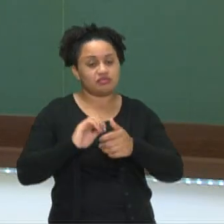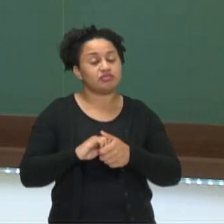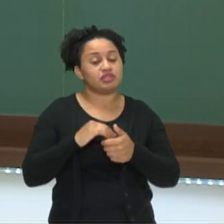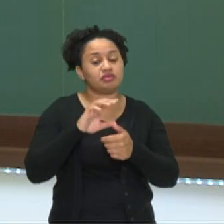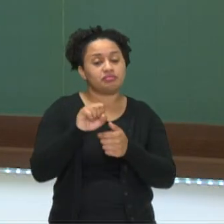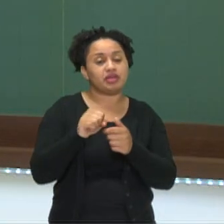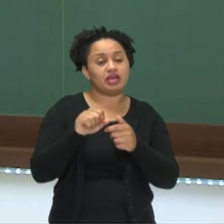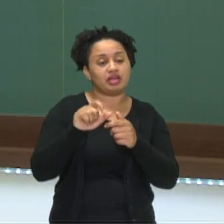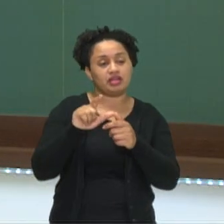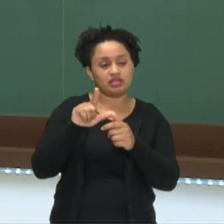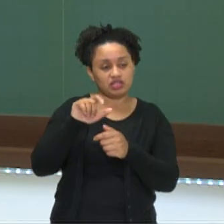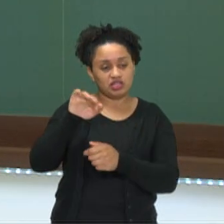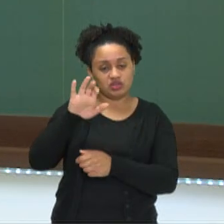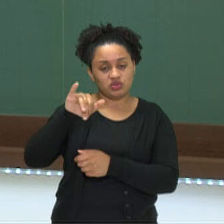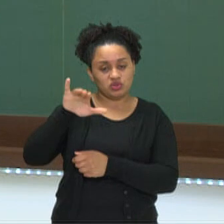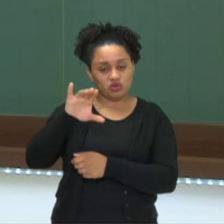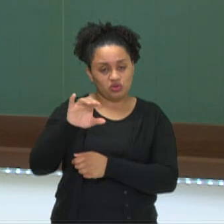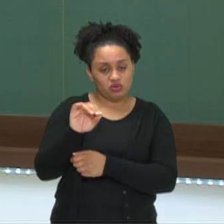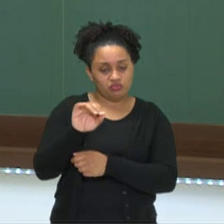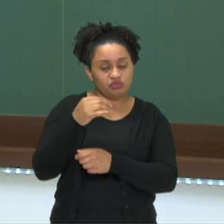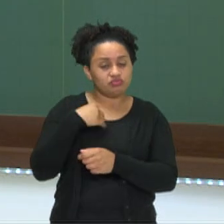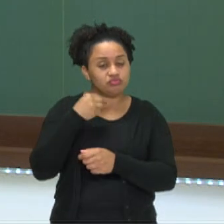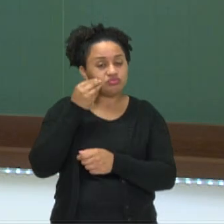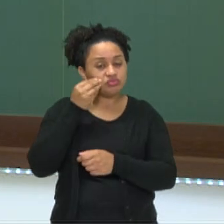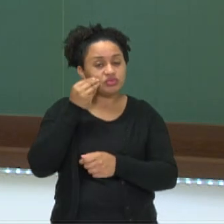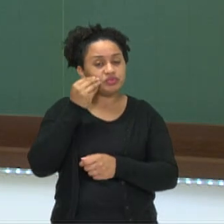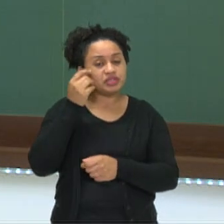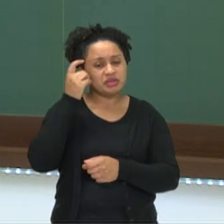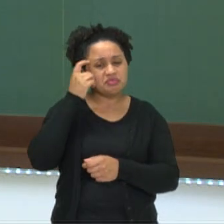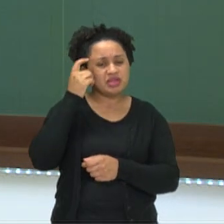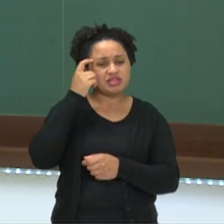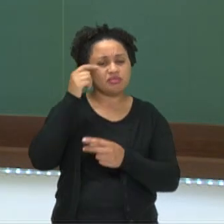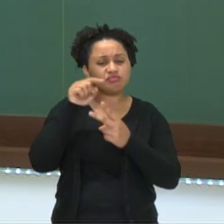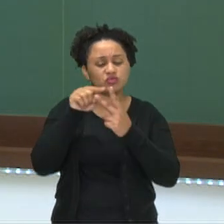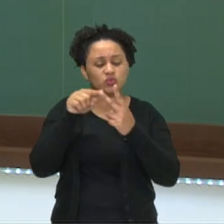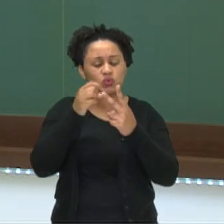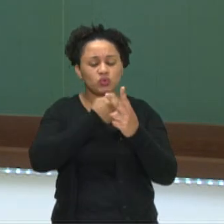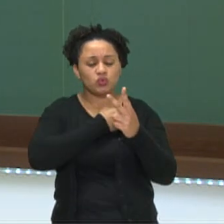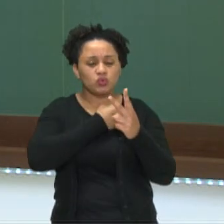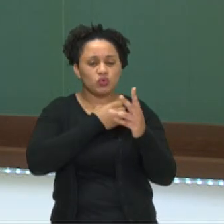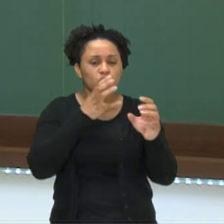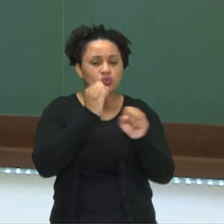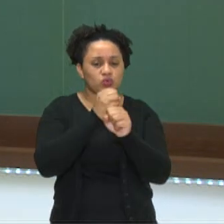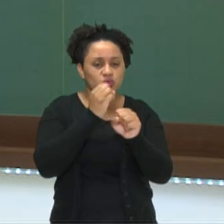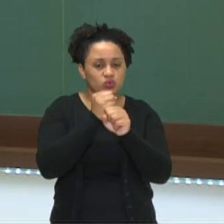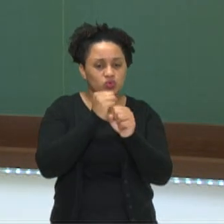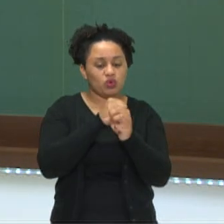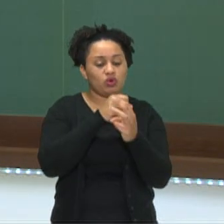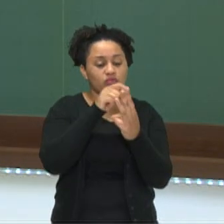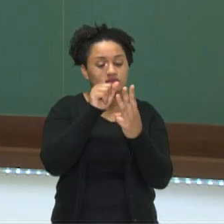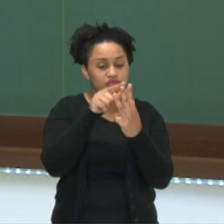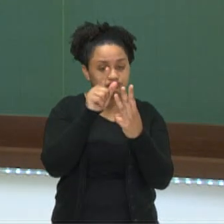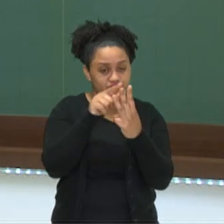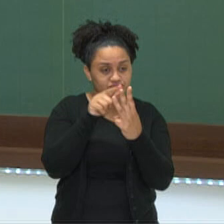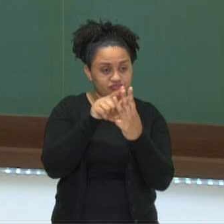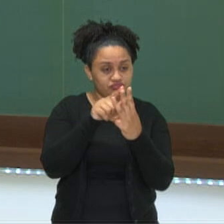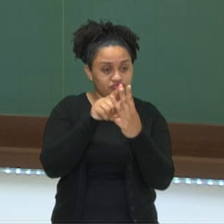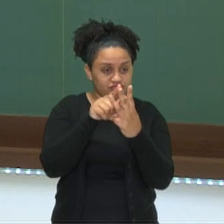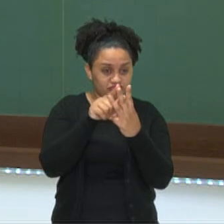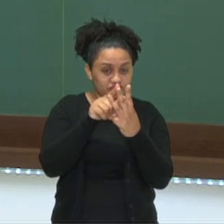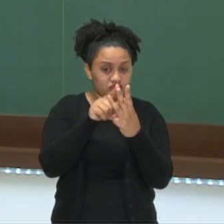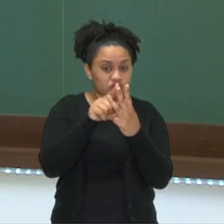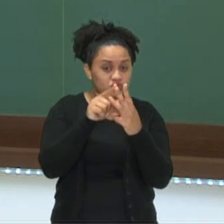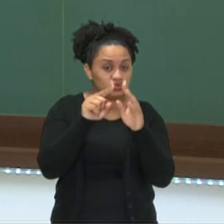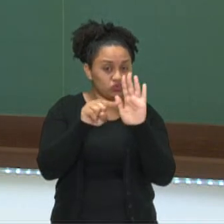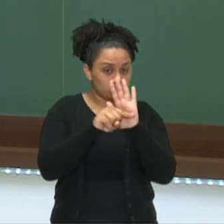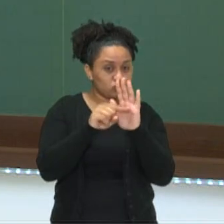teu trinômio e vai tentar pensar em 2 números que somados dão o termo central, com o sinalzinho, tá,